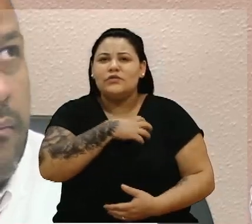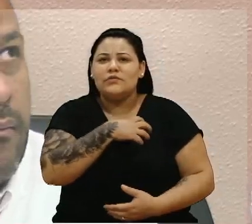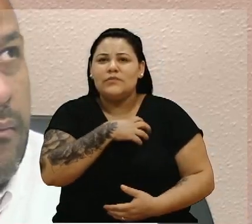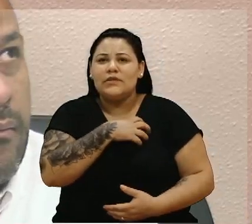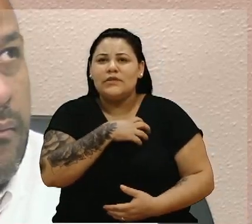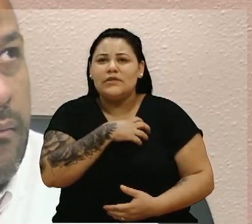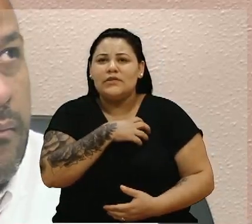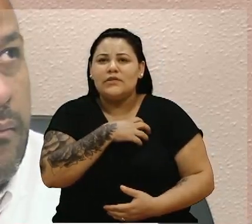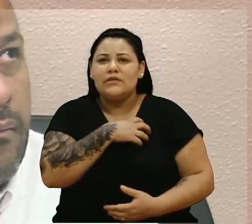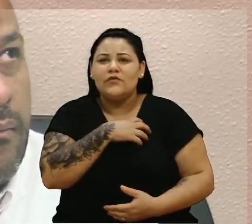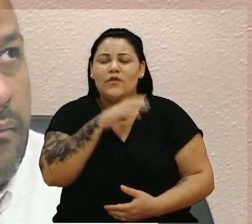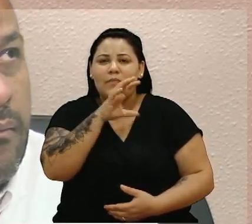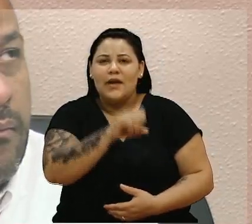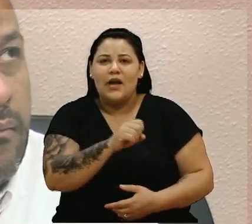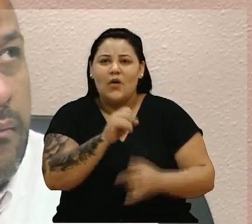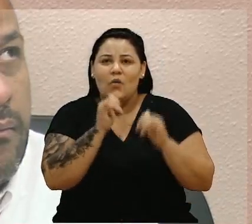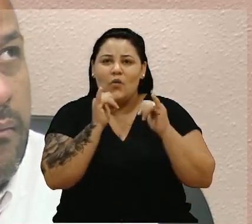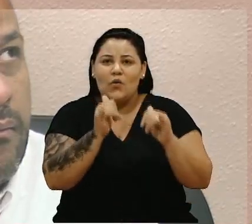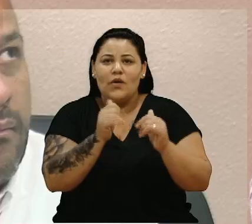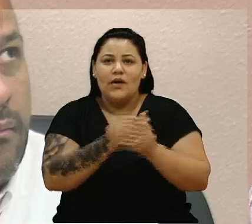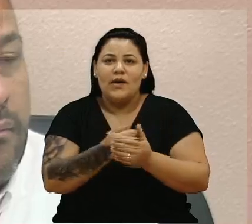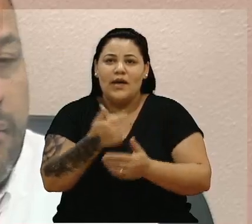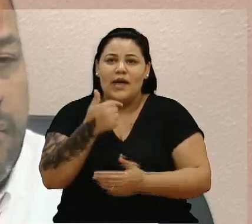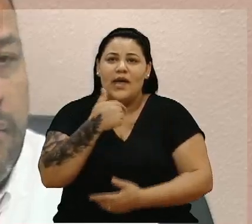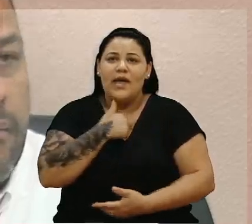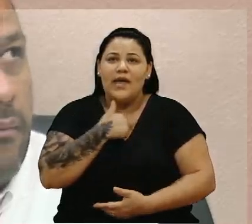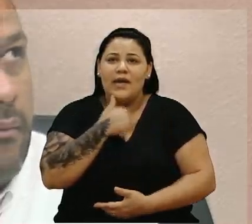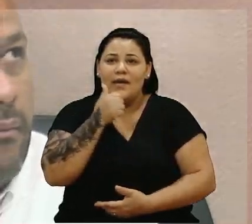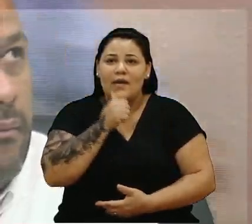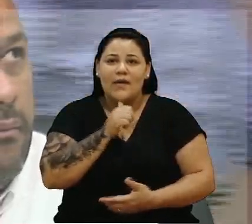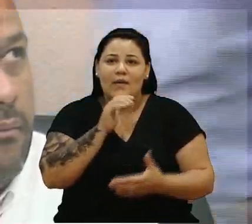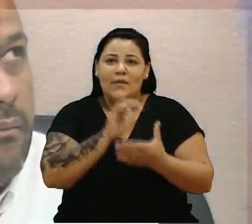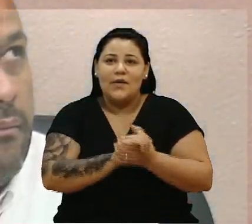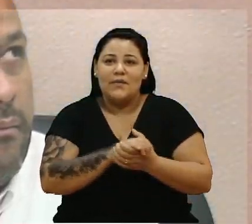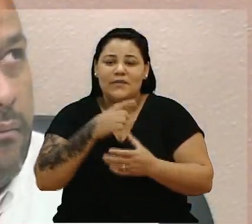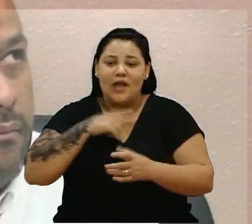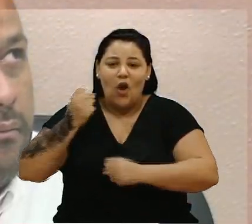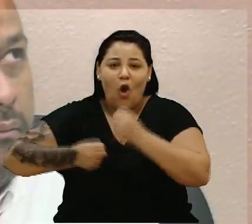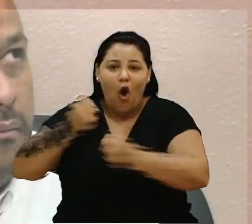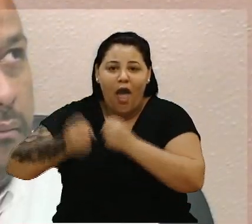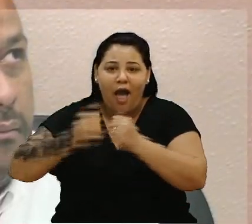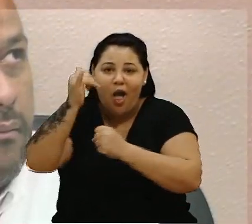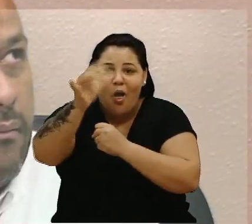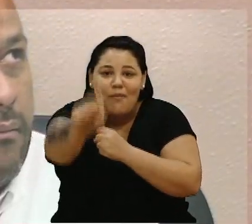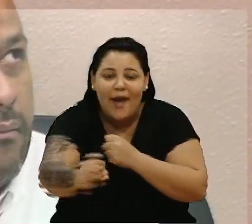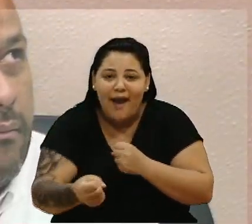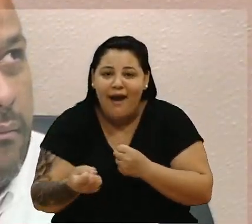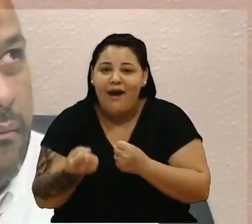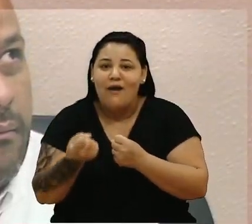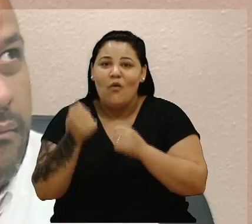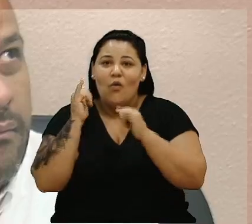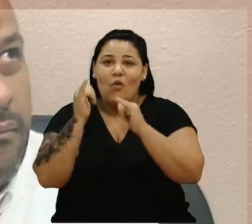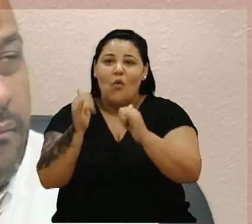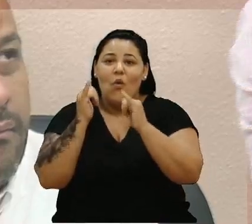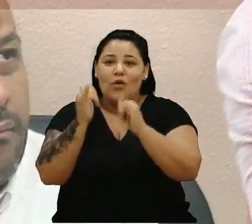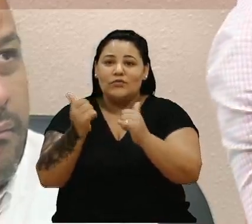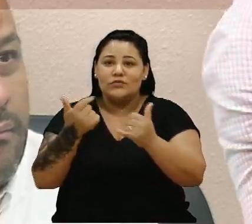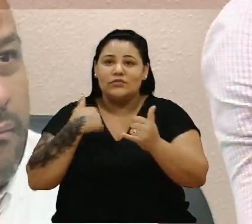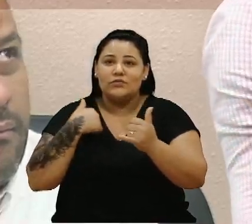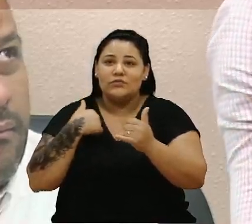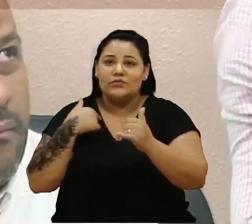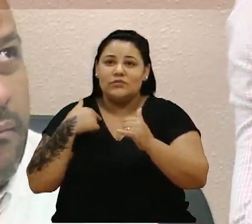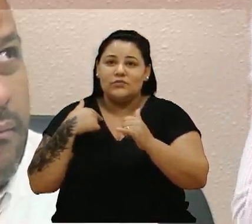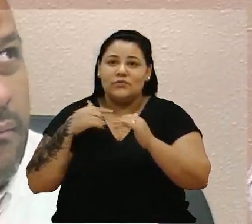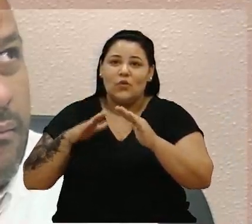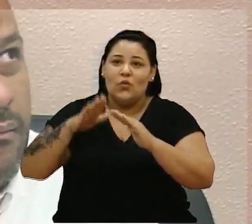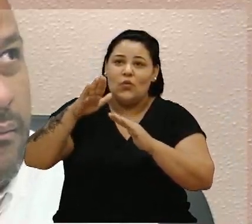Popá. Permite uma pequena parte? Eu e minha excelentíssima tive que sair correndo atrás do ônibus para pegar o ônibus. E o ônibus, tu estava descendo, o vidro